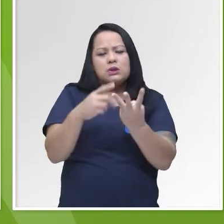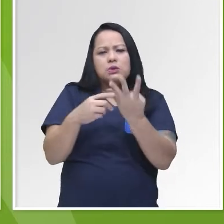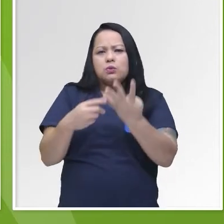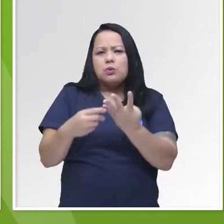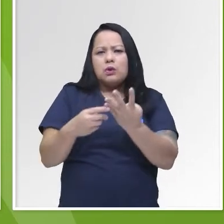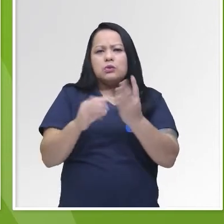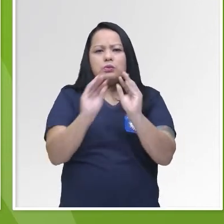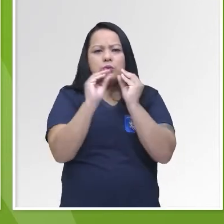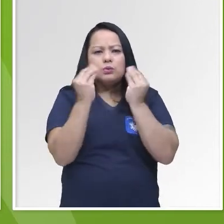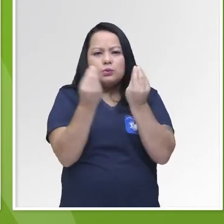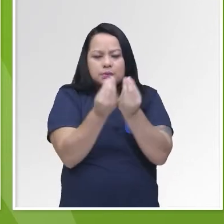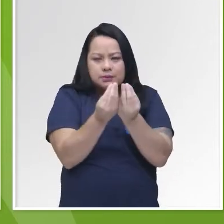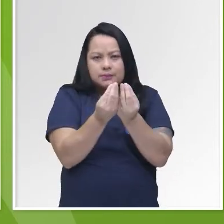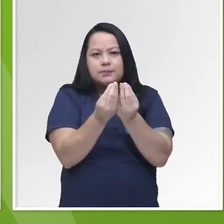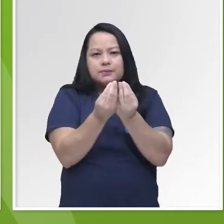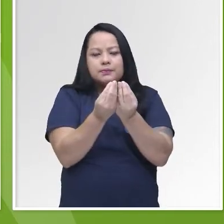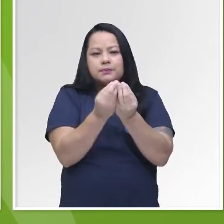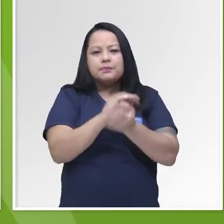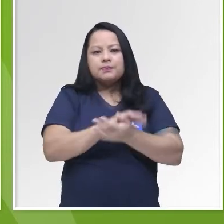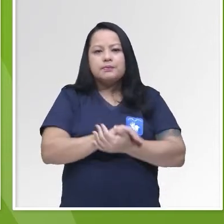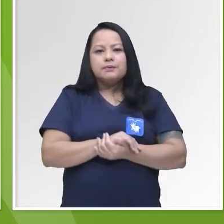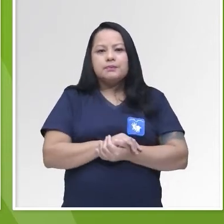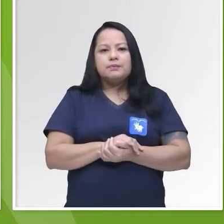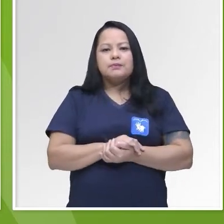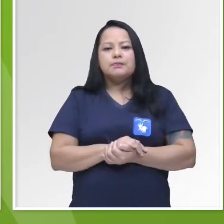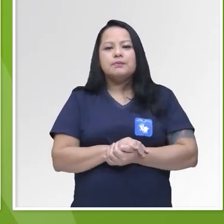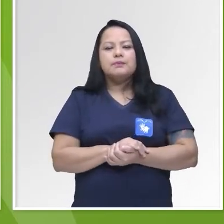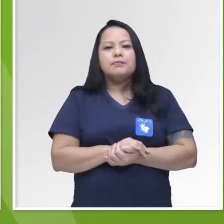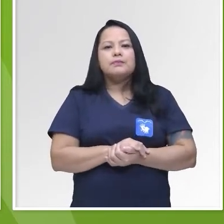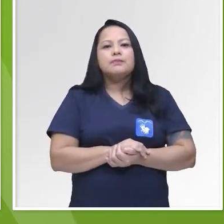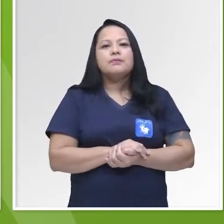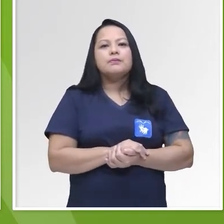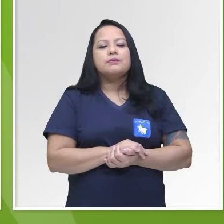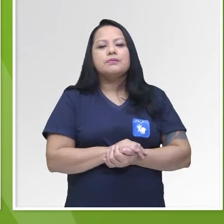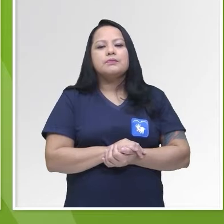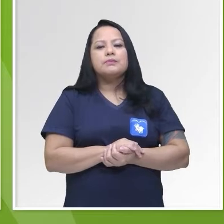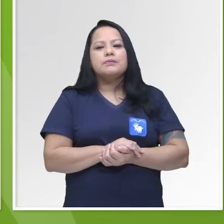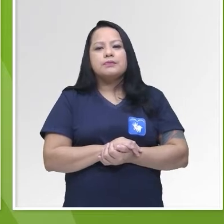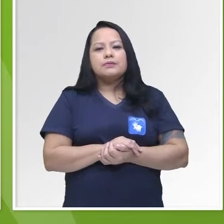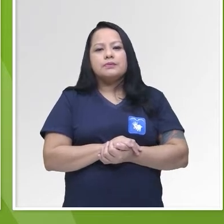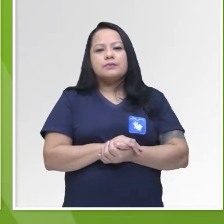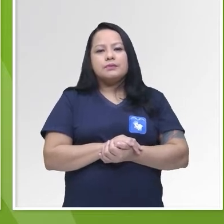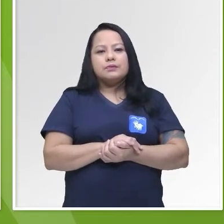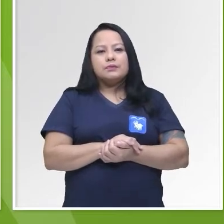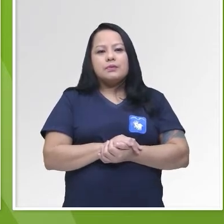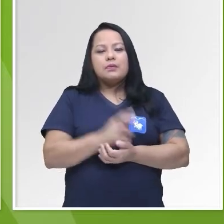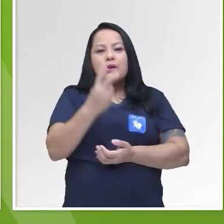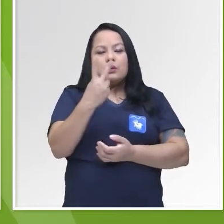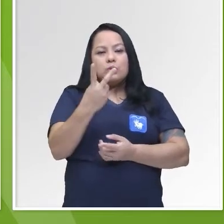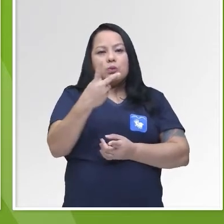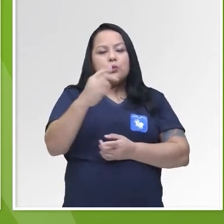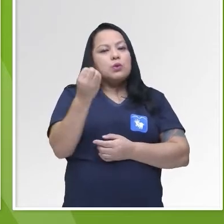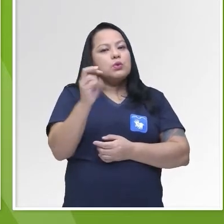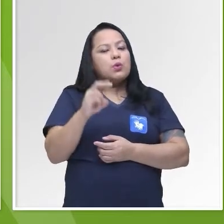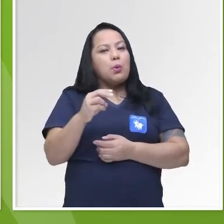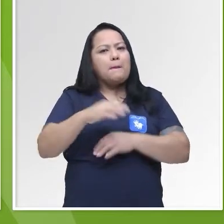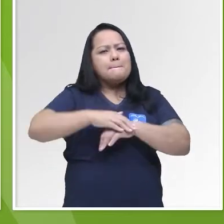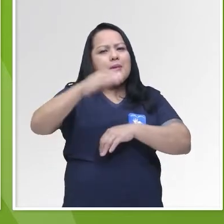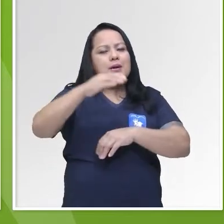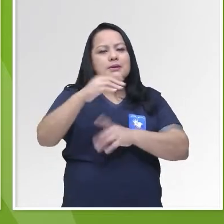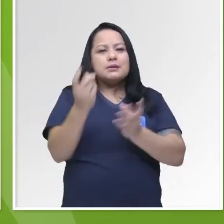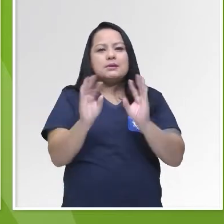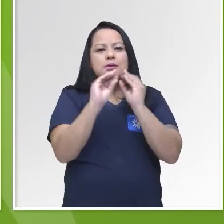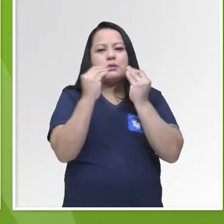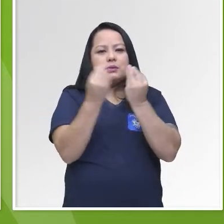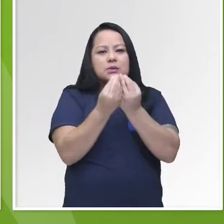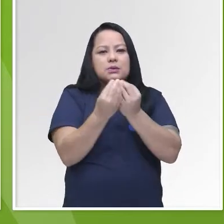vendo? Ó, são aquelas que duas ou mais substâncias